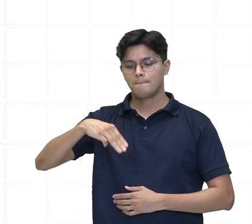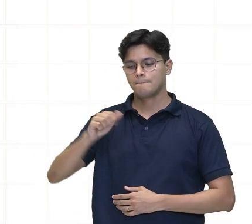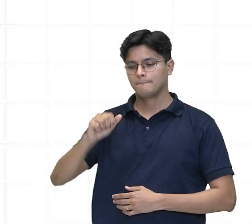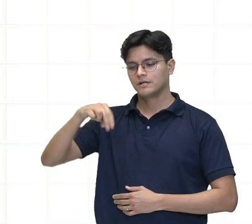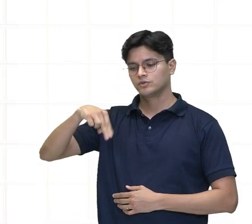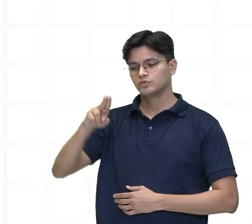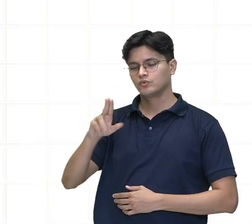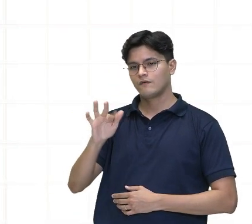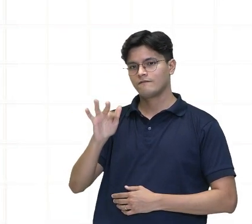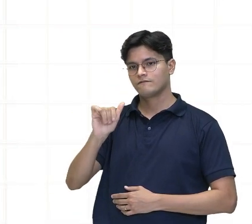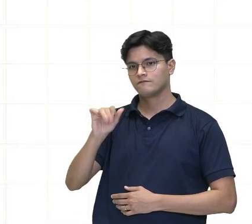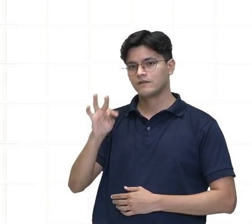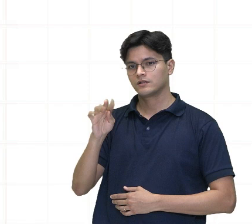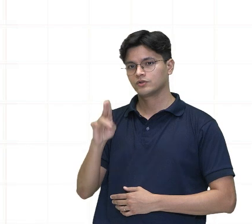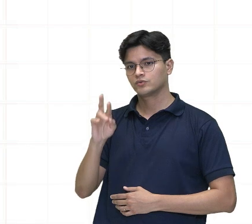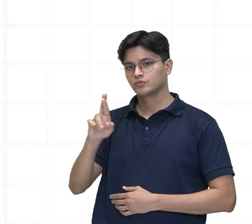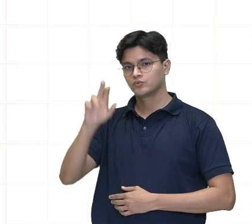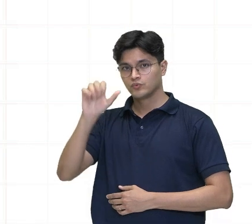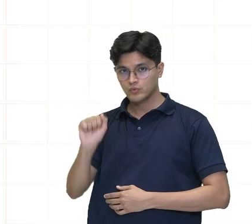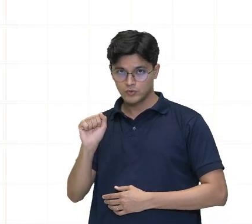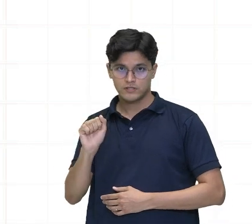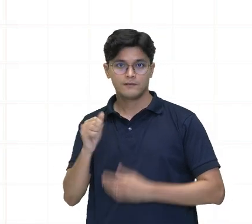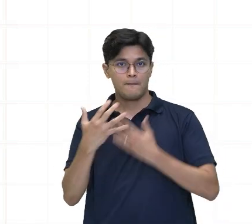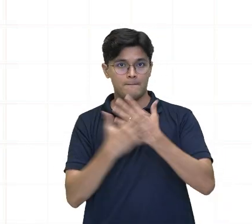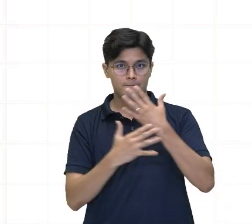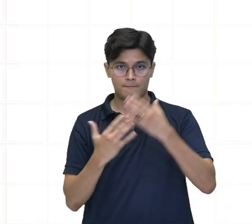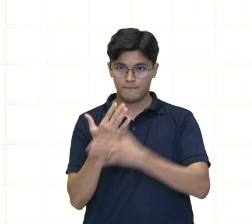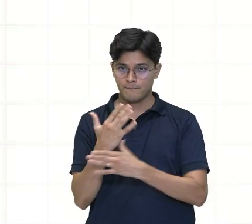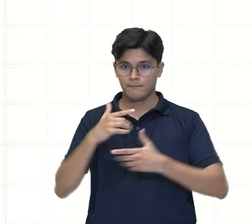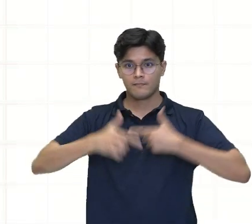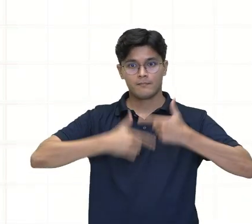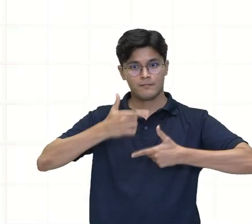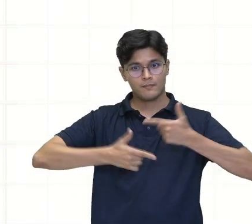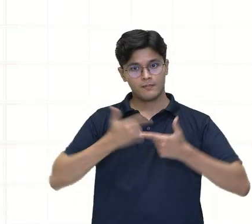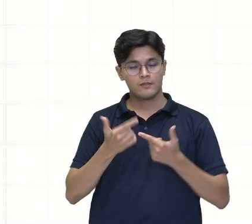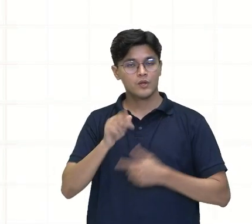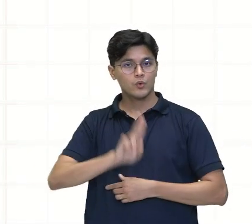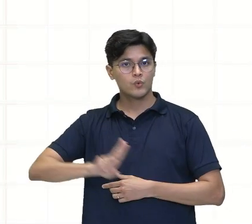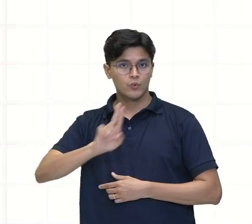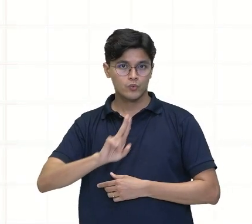a gente tem aqui as técnicas